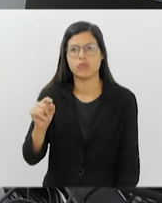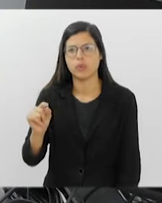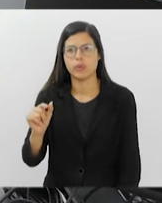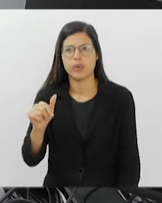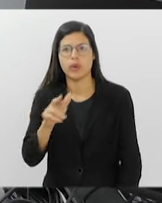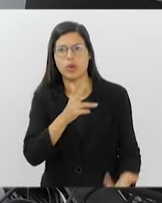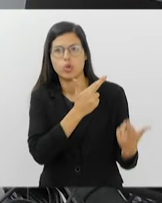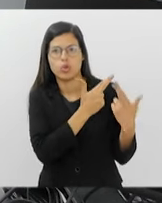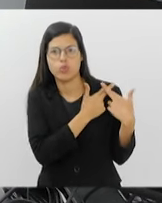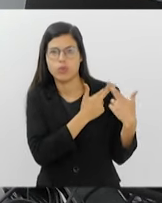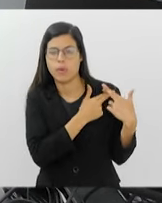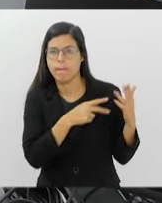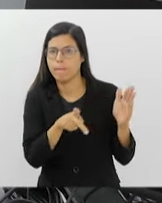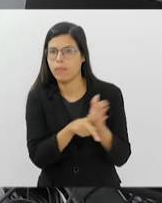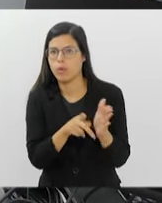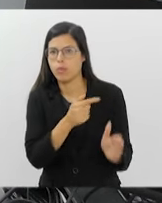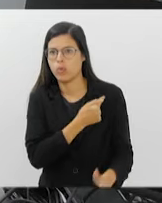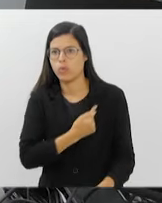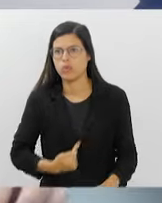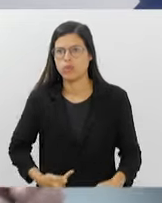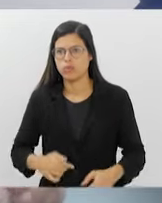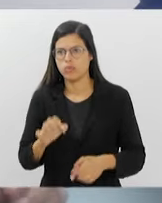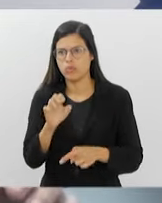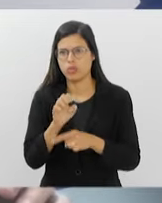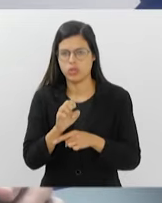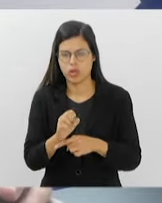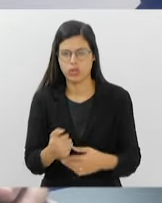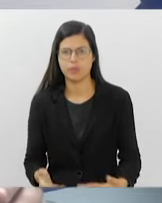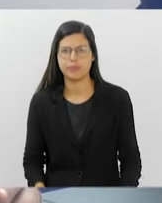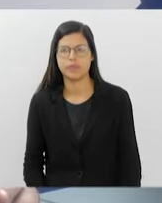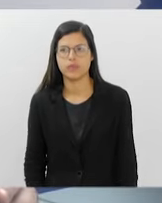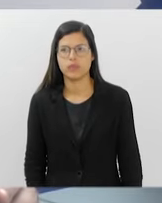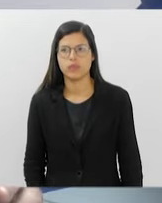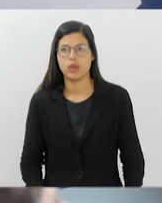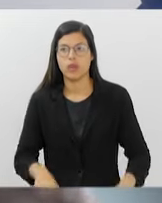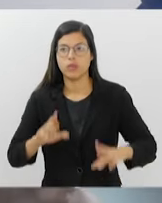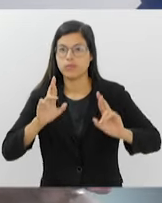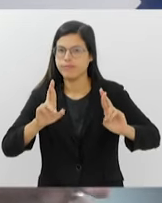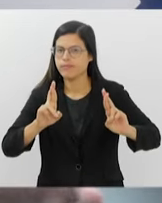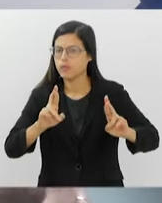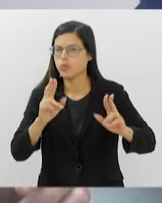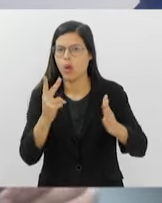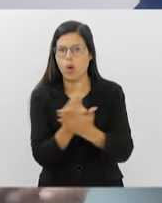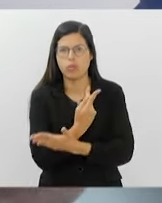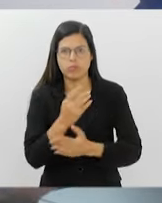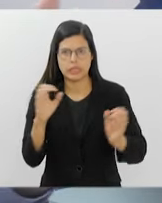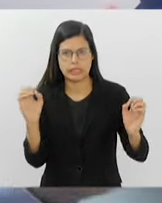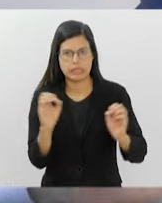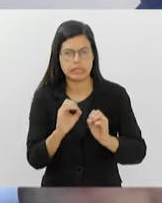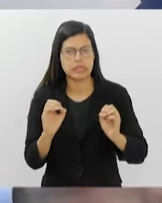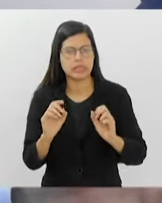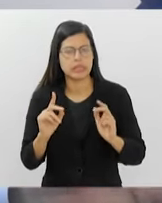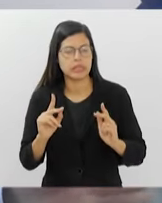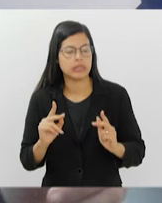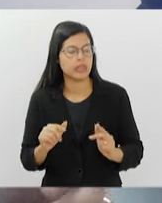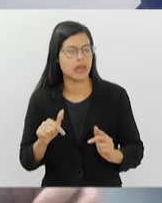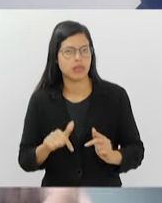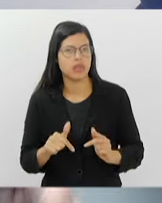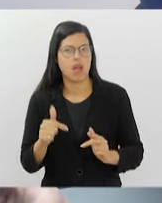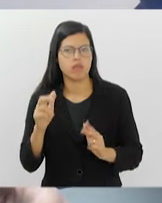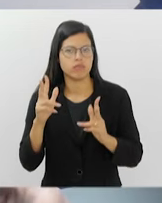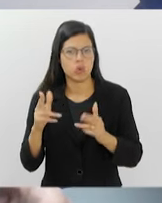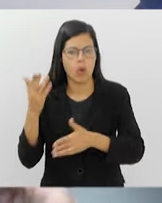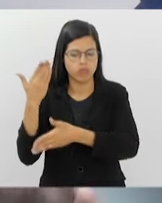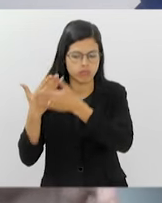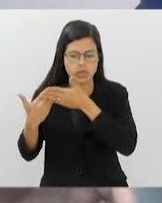ombros do Governo do Estado do Rio de Janeiro Esperamos que não aconteça nada assim como em todos os outros eventos Mas